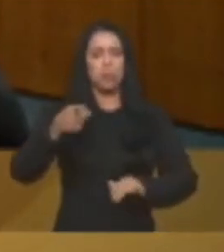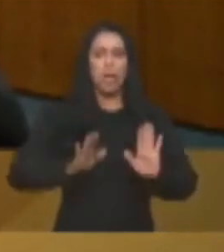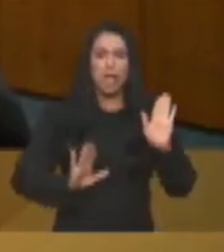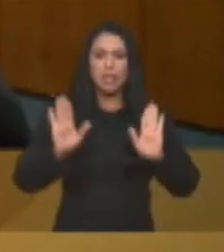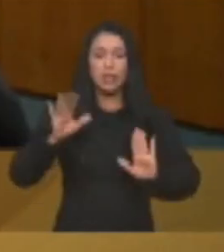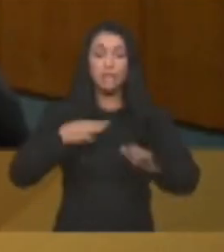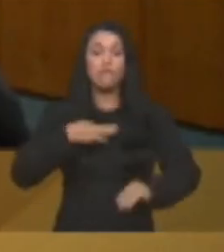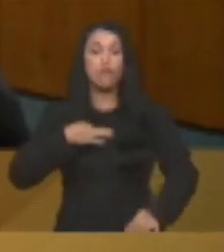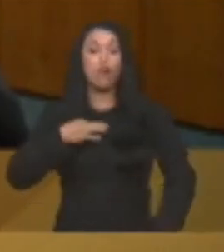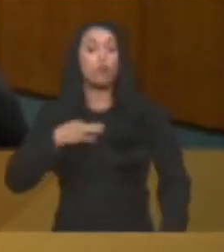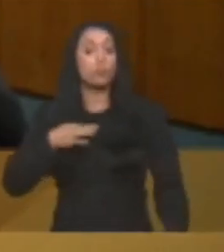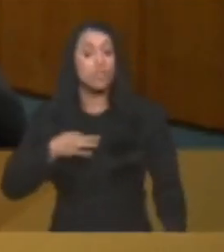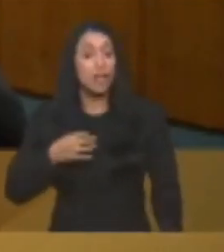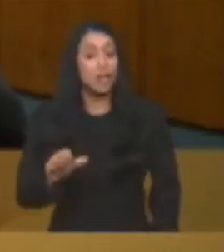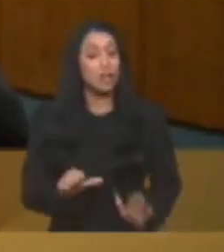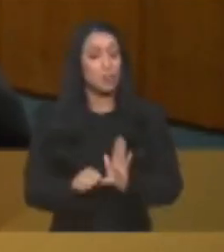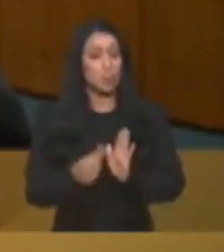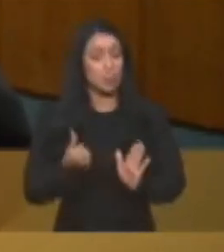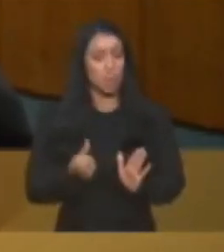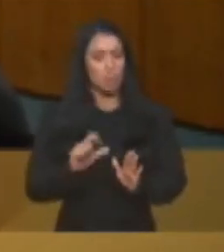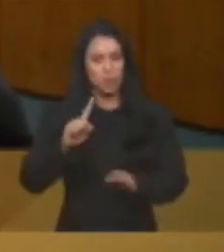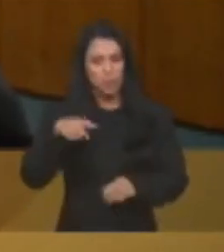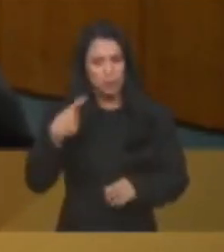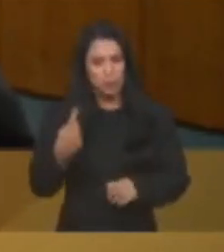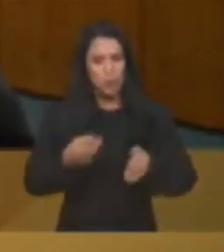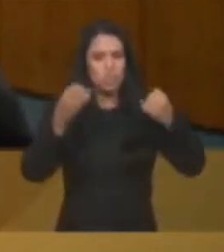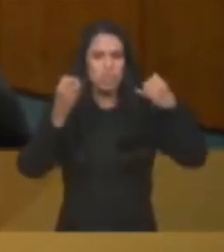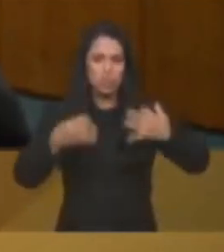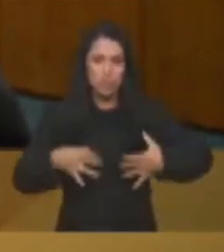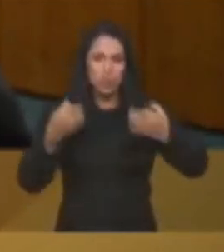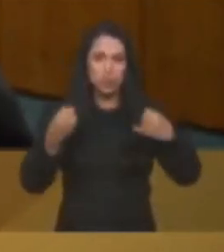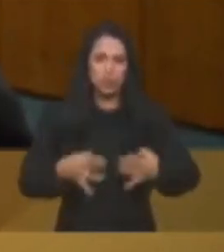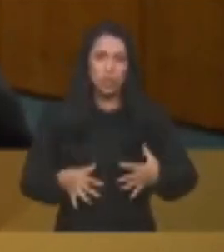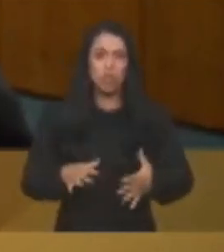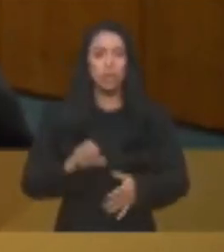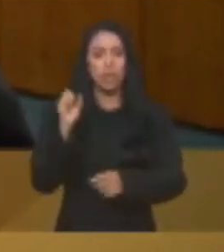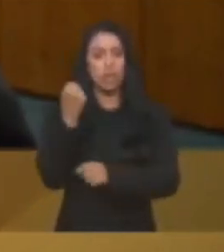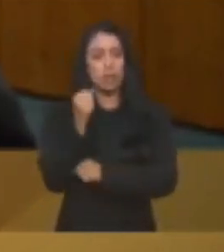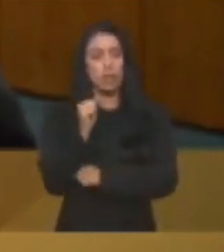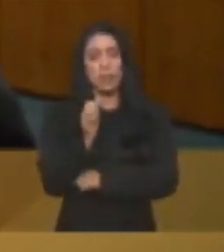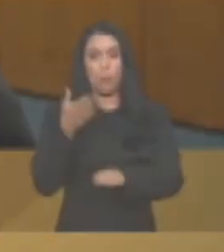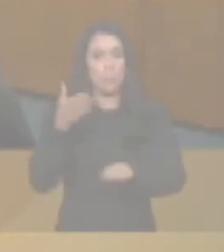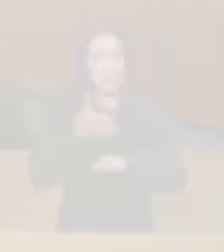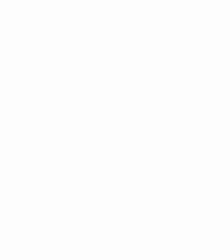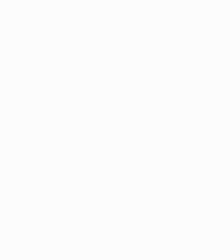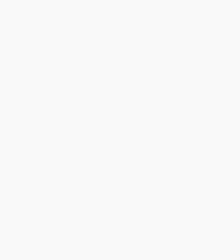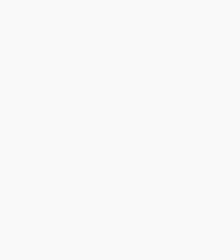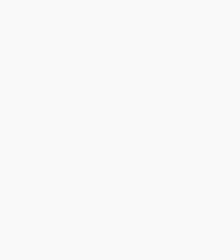vacinação voluntária e esgotamento de todas as formas menos gravosas de intervenção sanitária.